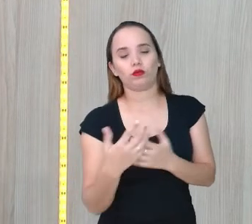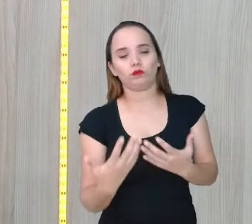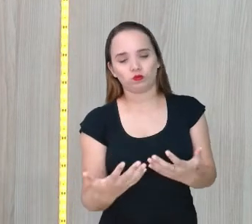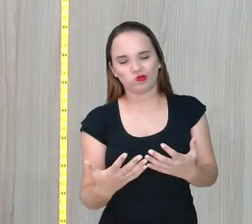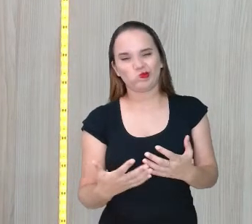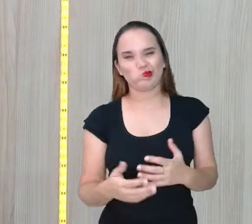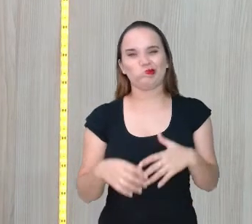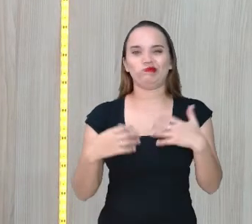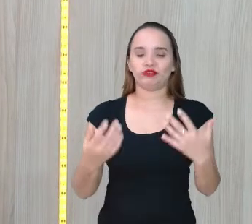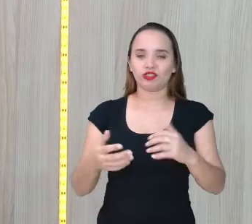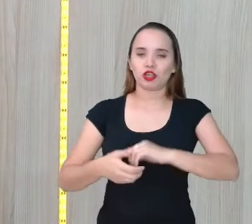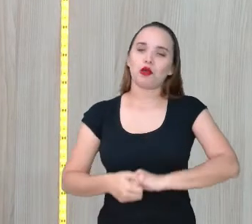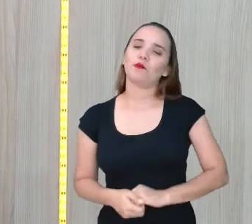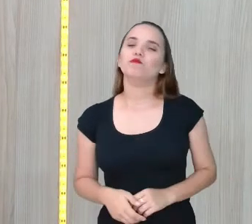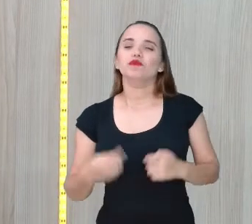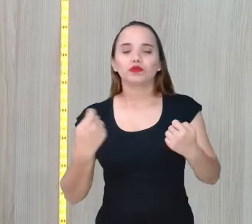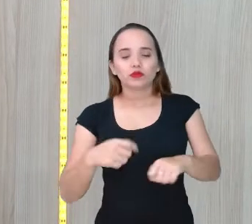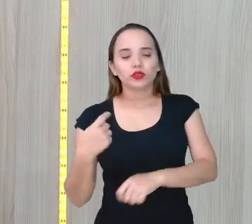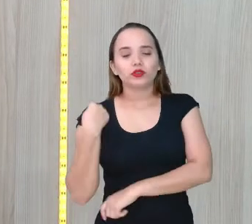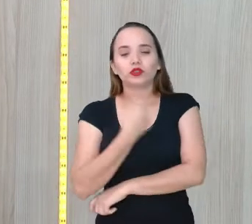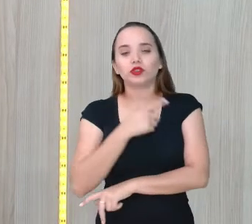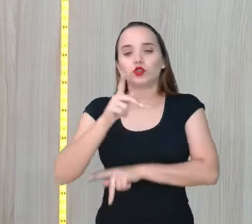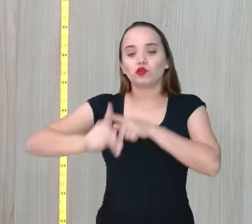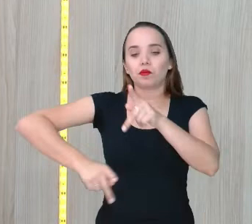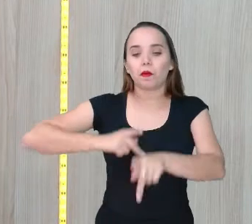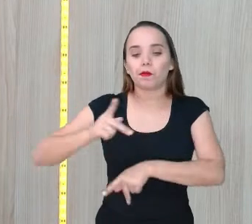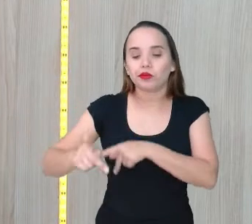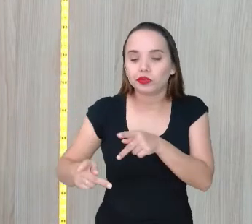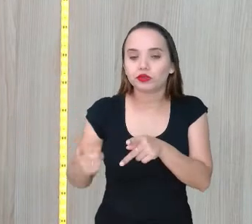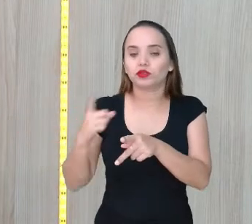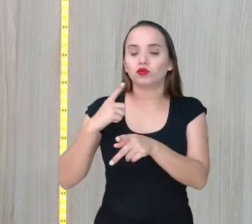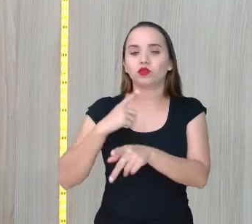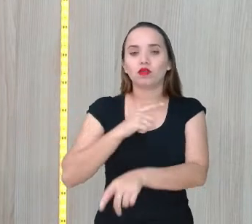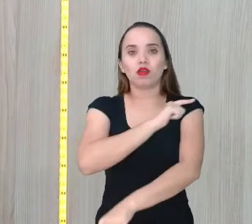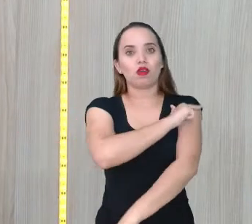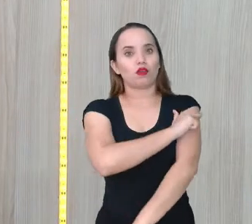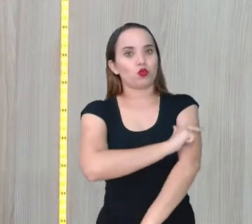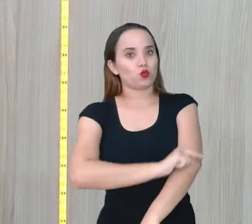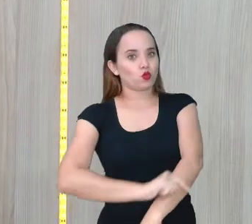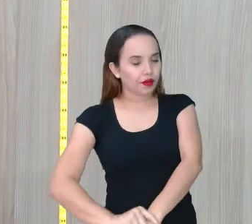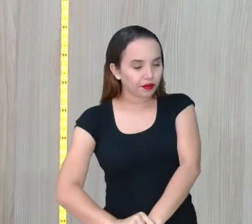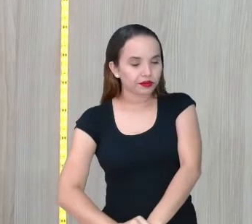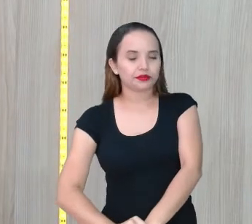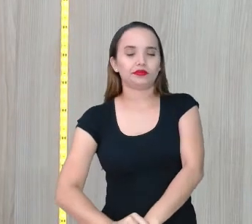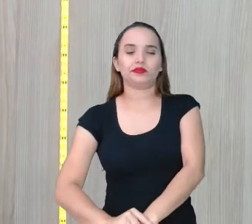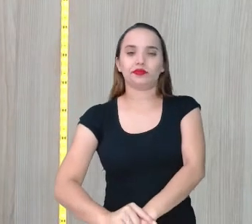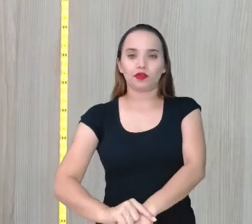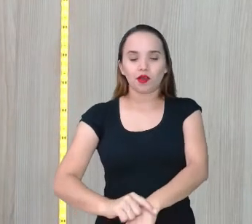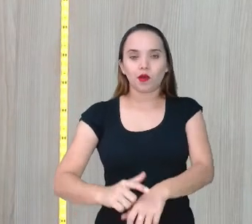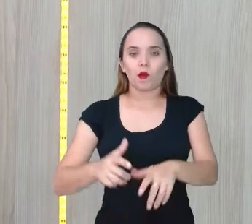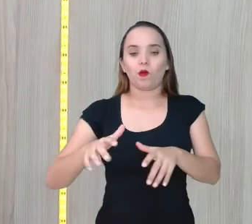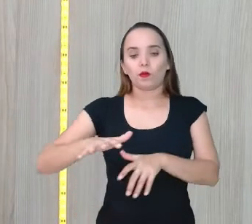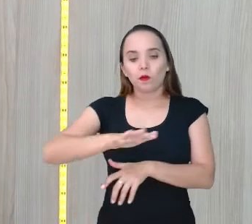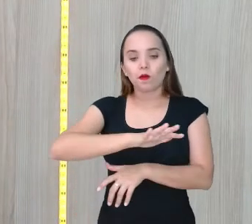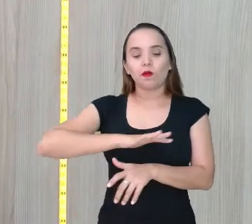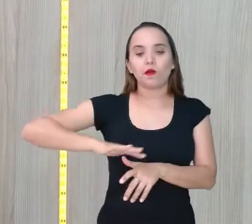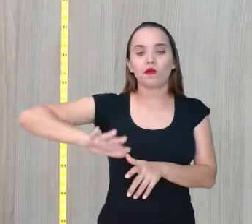nossa comunidade, a nossa população, ela seja educada no propósito de